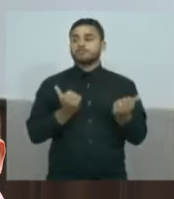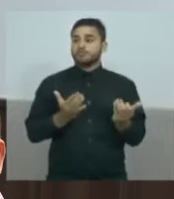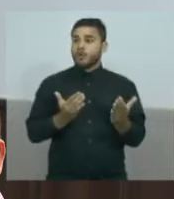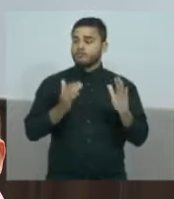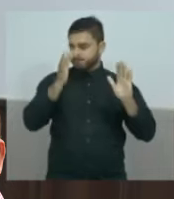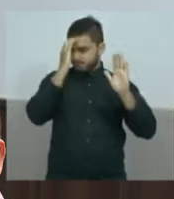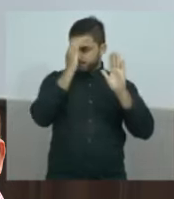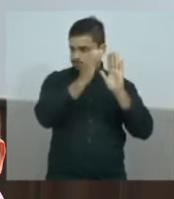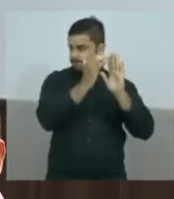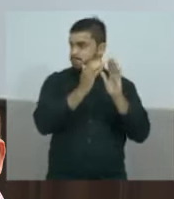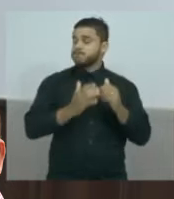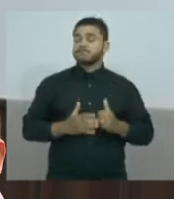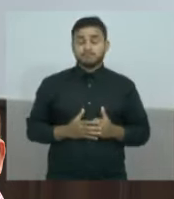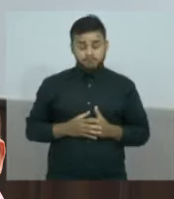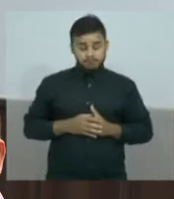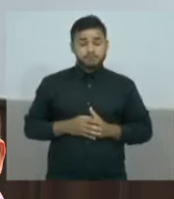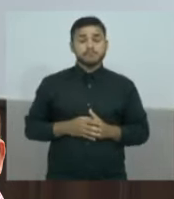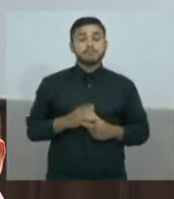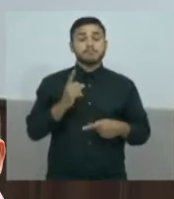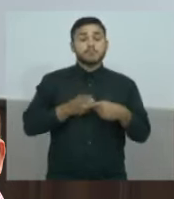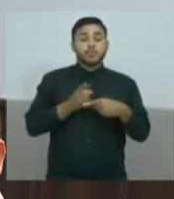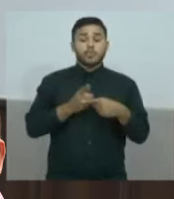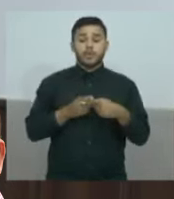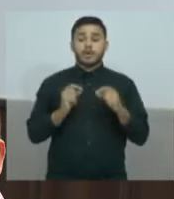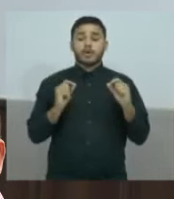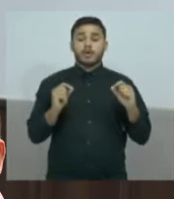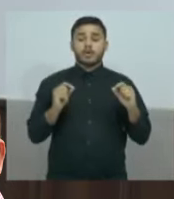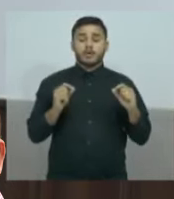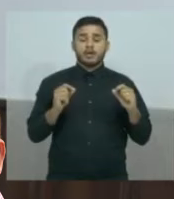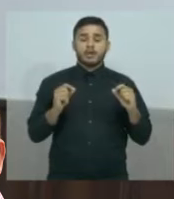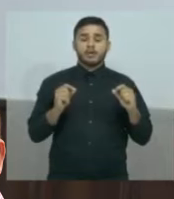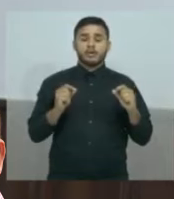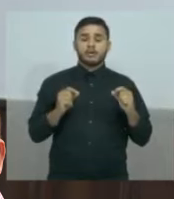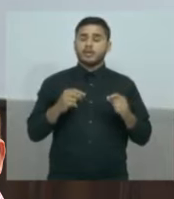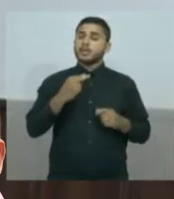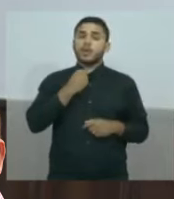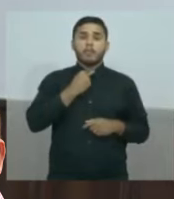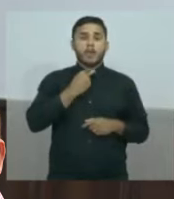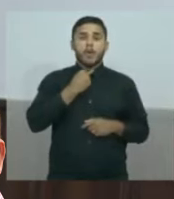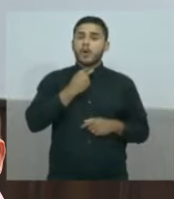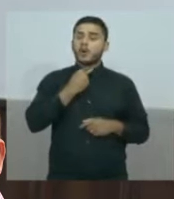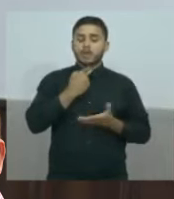inclusive, inibia e mandava não permitir